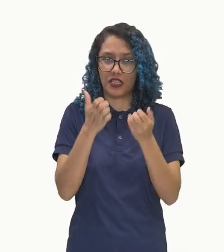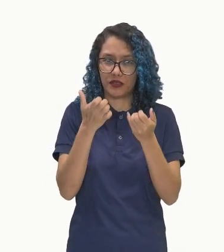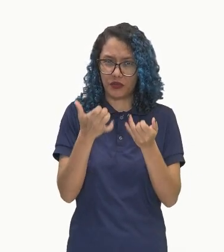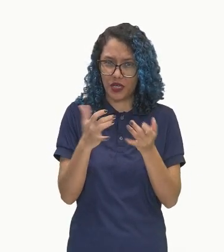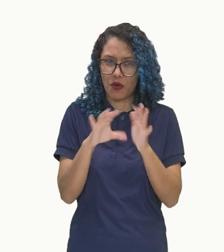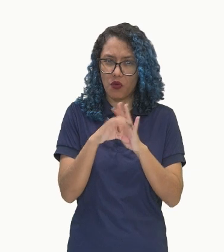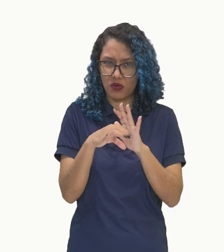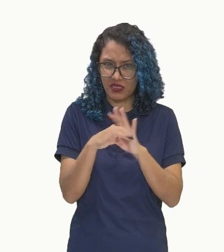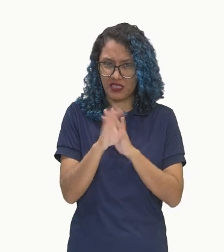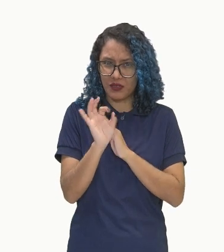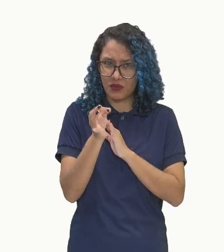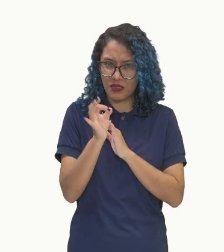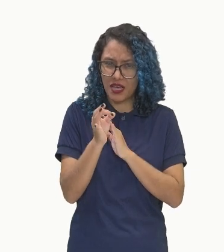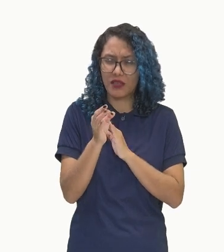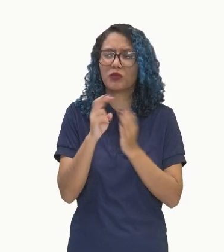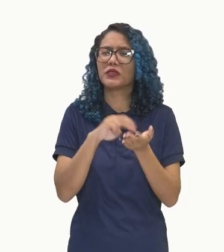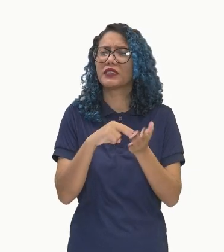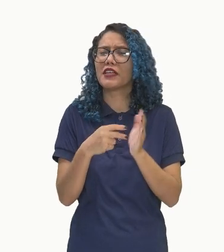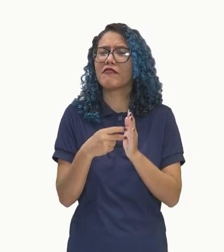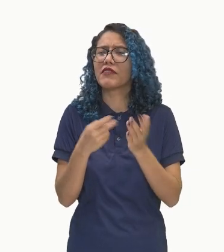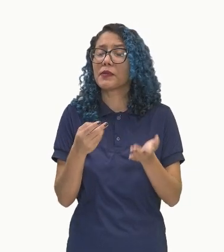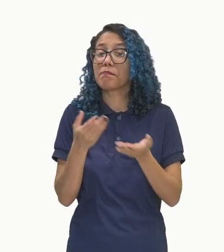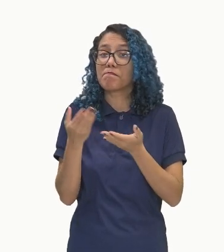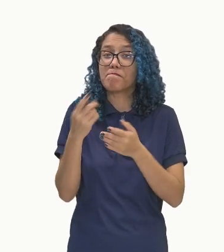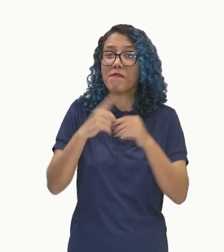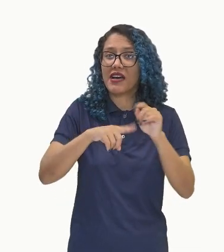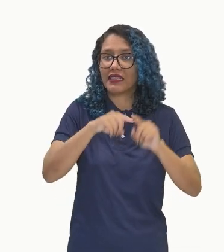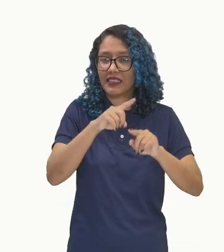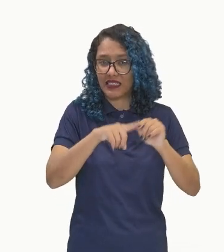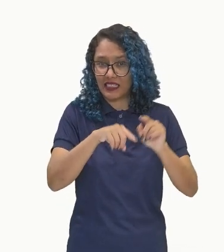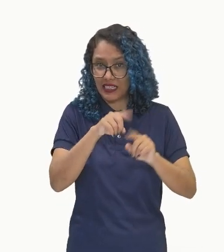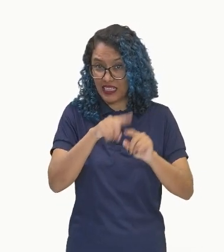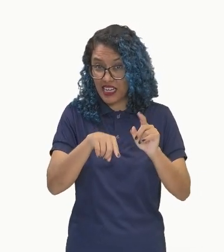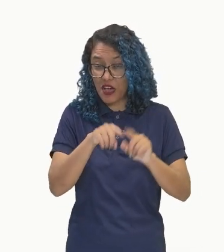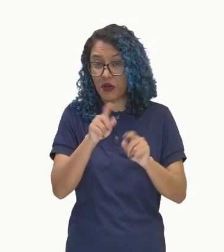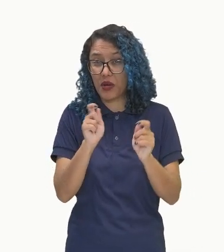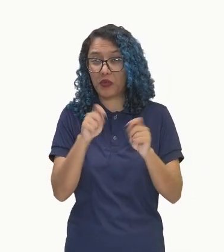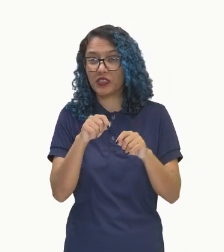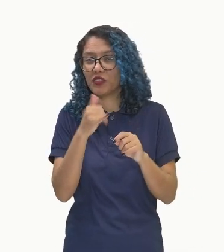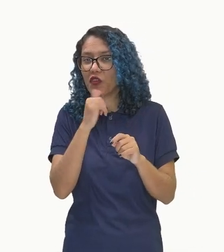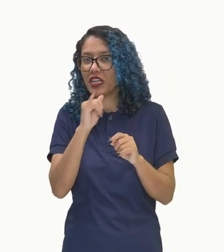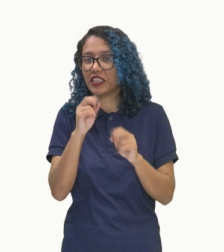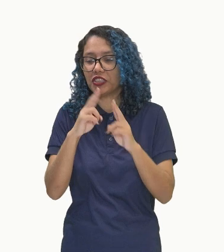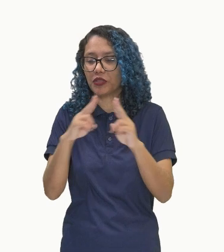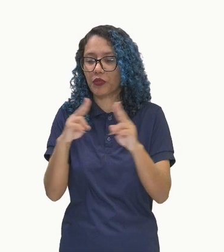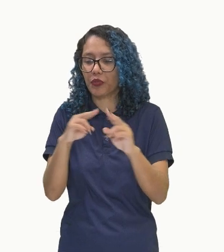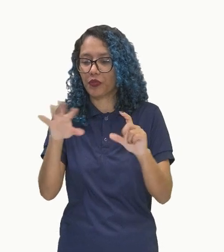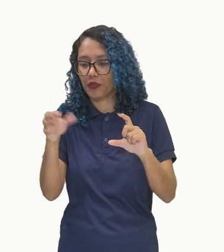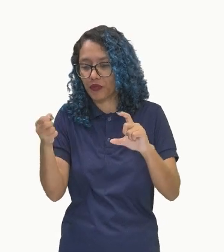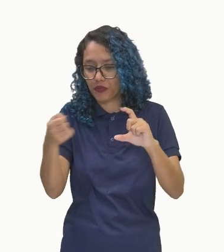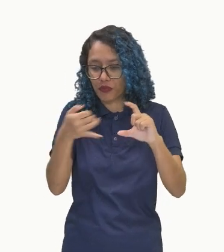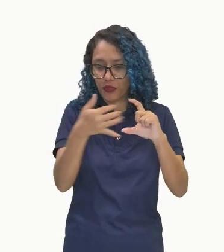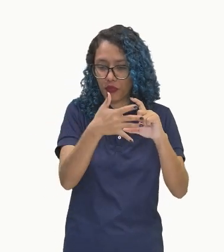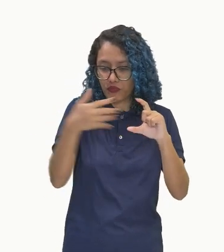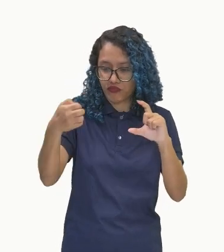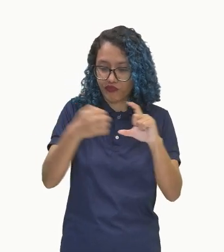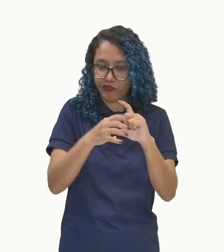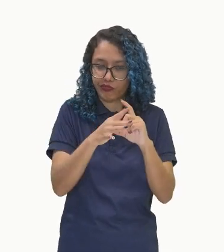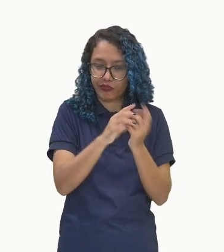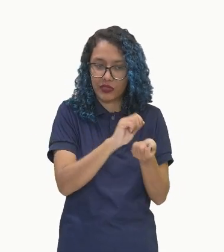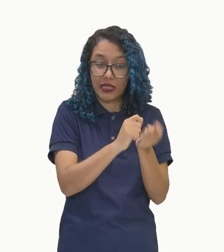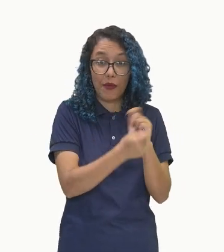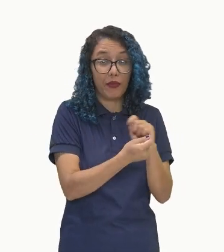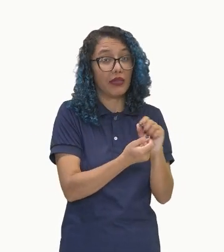em qualquer outro tipo de energia, além que poderá ser a energia mecânica, a térmica, entre outros. Aí